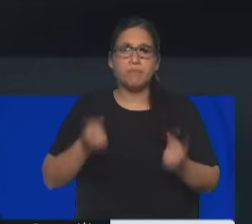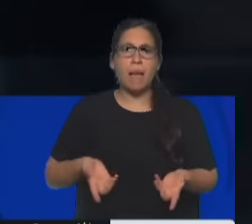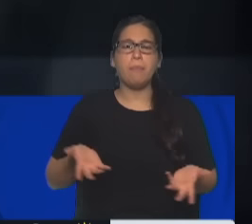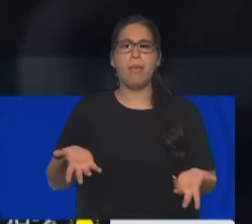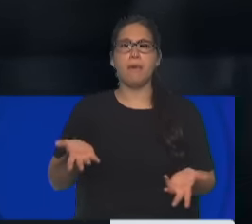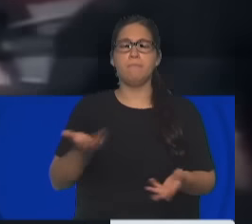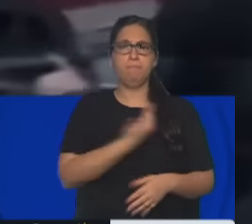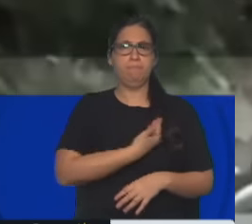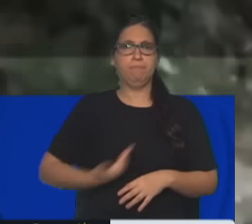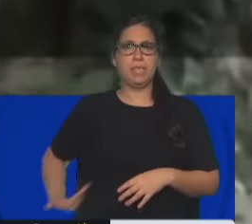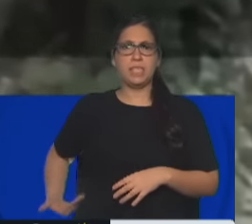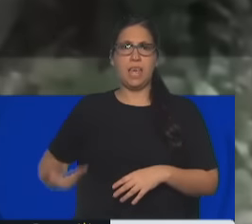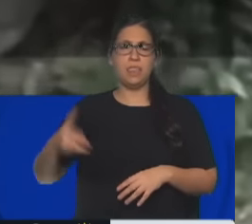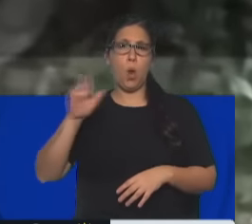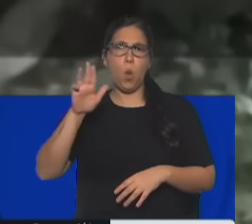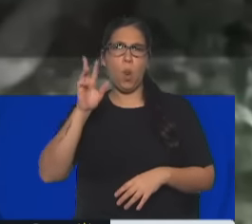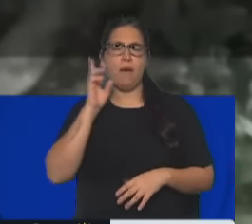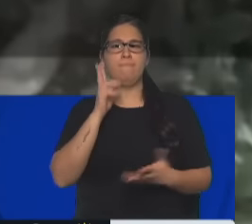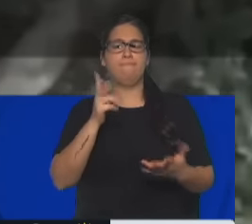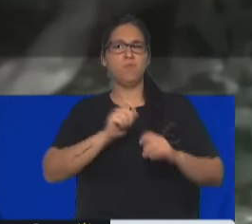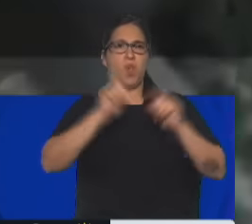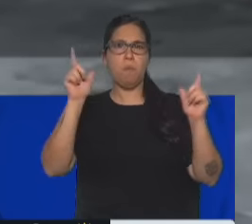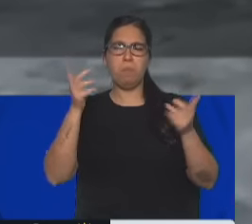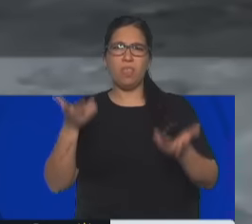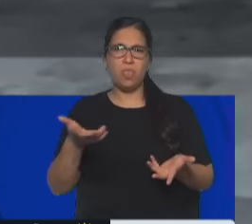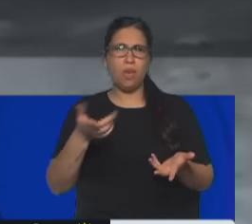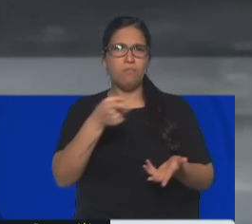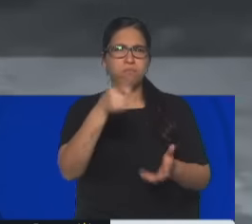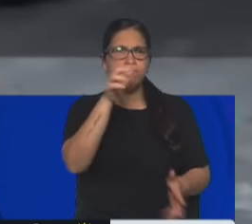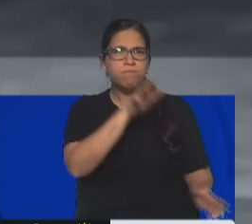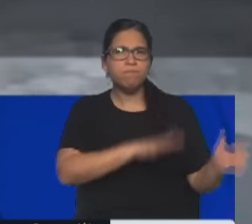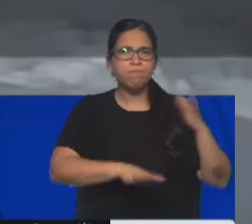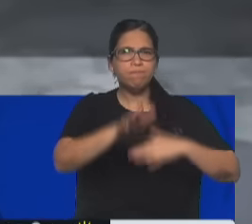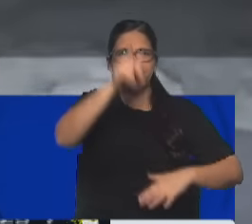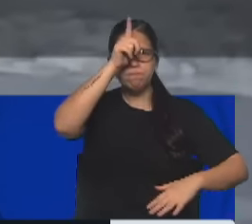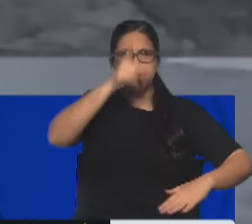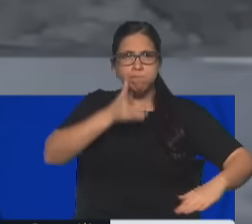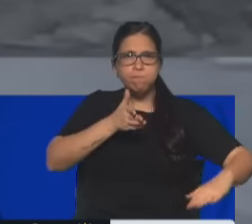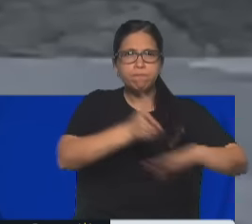se mostrou surpreso que uma operação desta